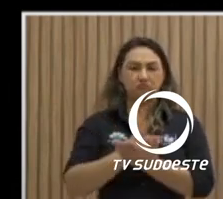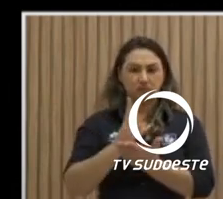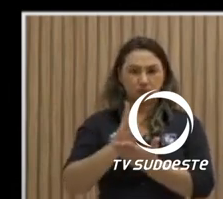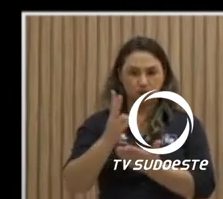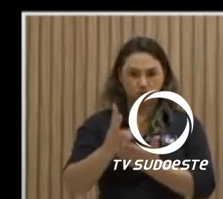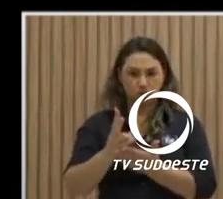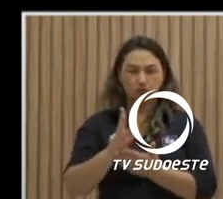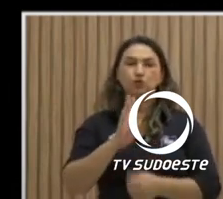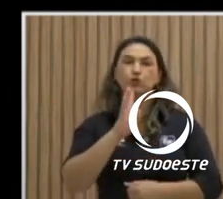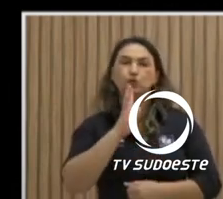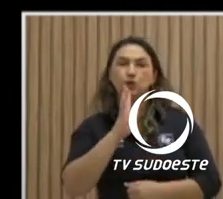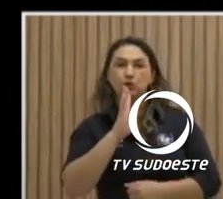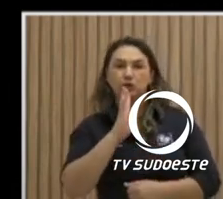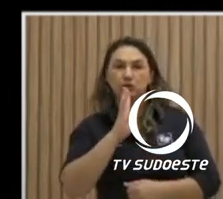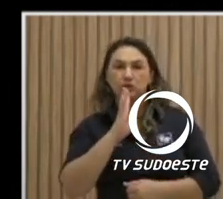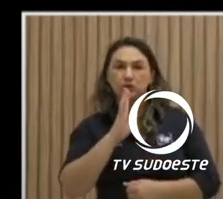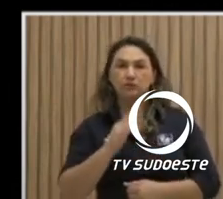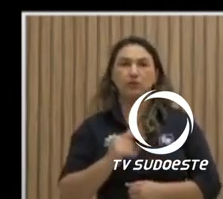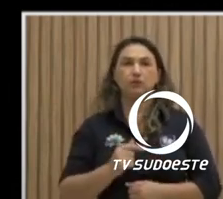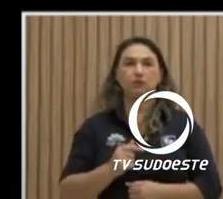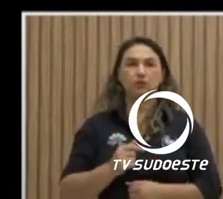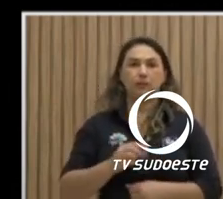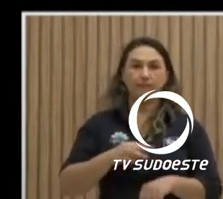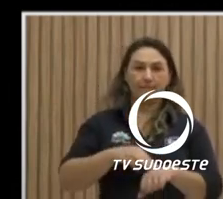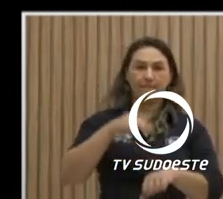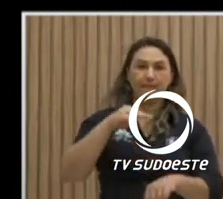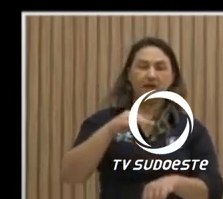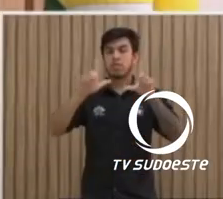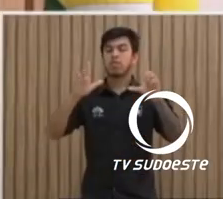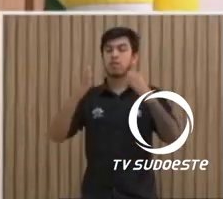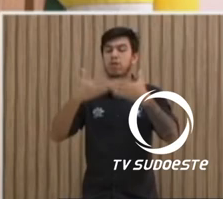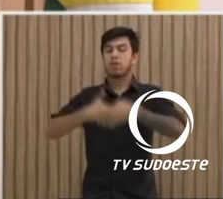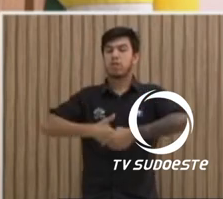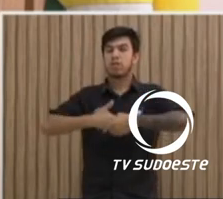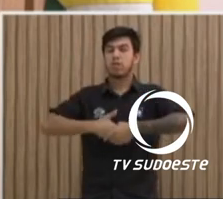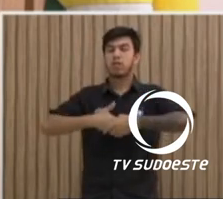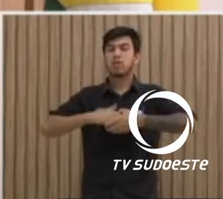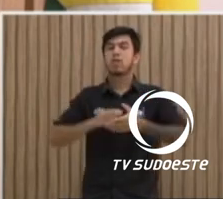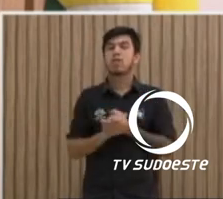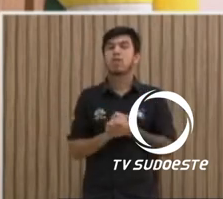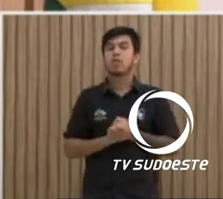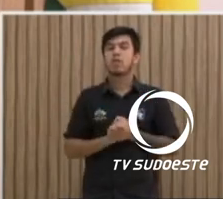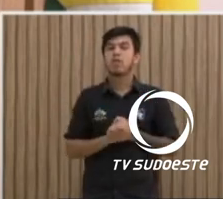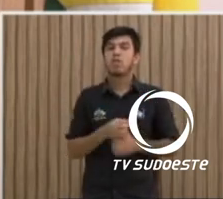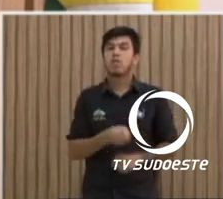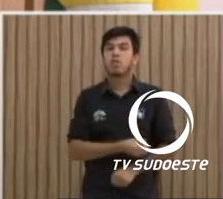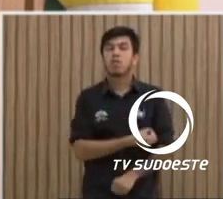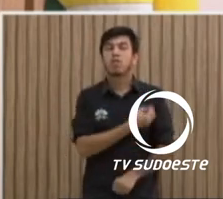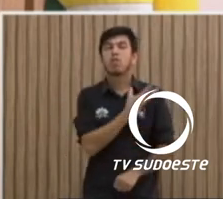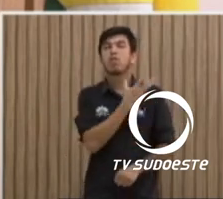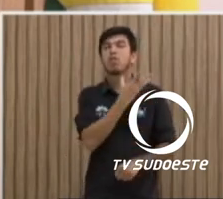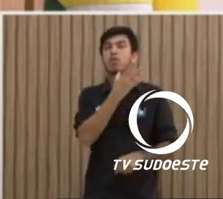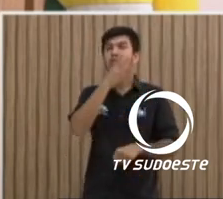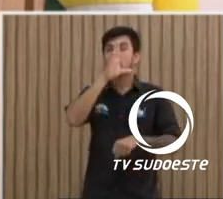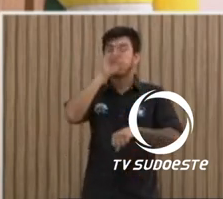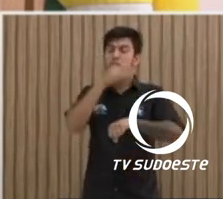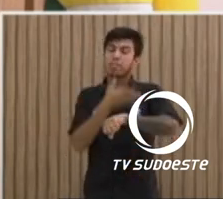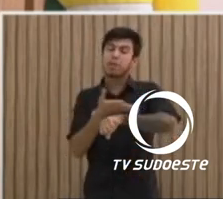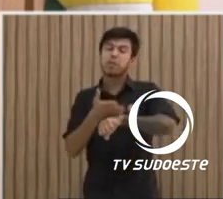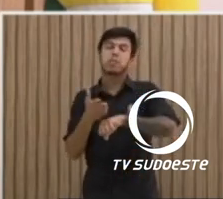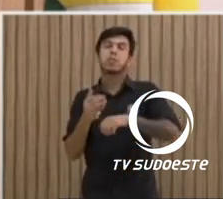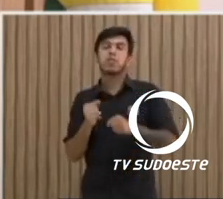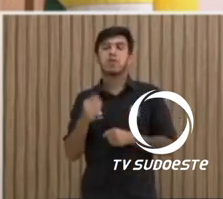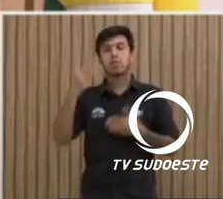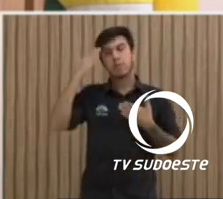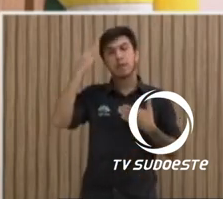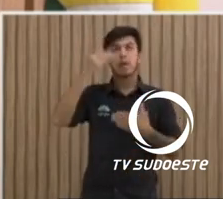que aconteceu aqui hoje, essa honra, essa moção de aplausos, mas dizer que eu tenho muito orgulho em Pato Branco e tenho muito agradecimento a Deus